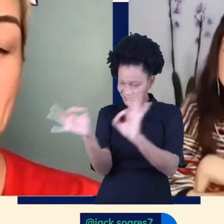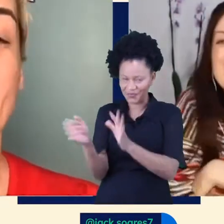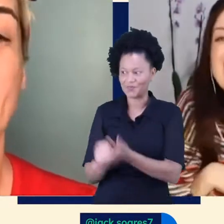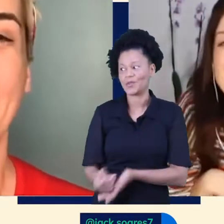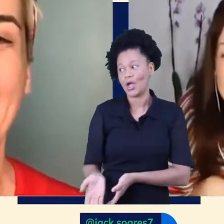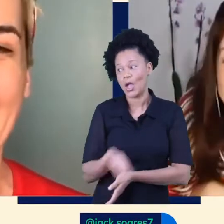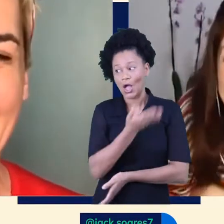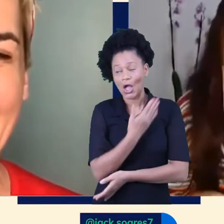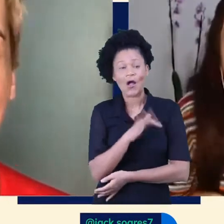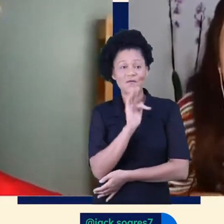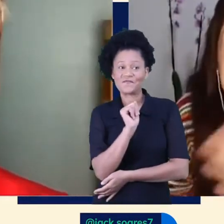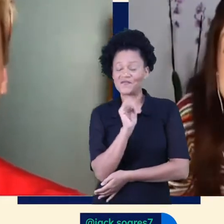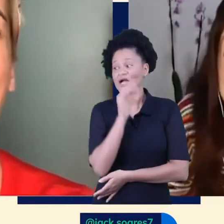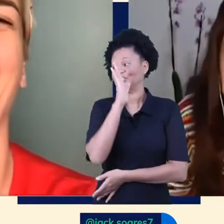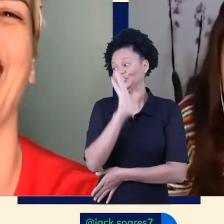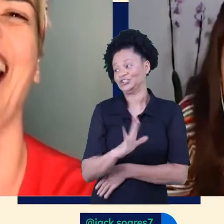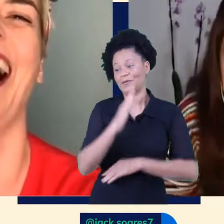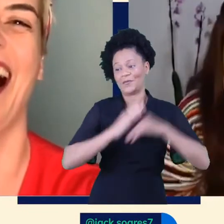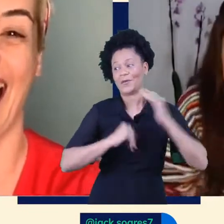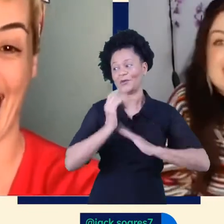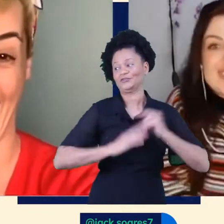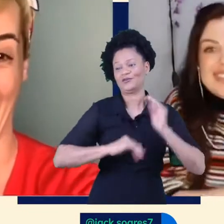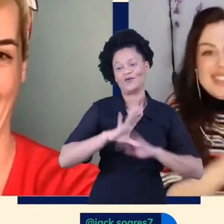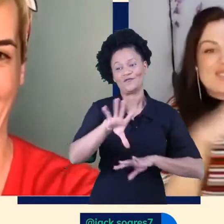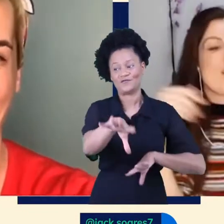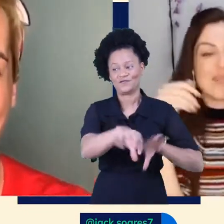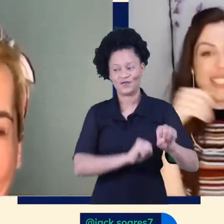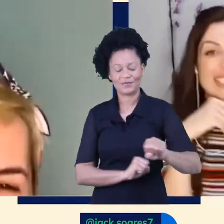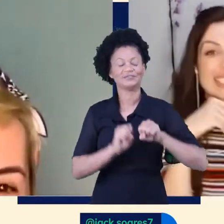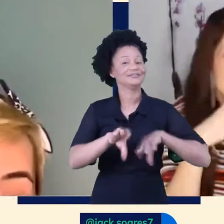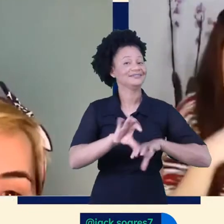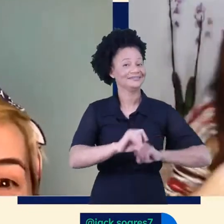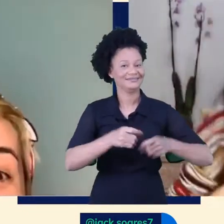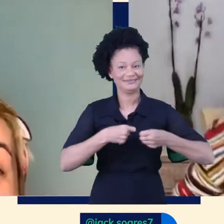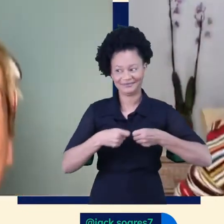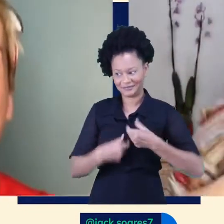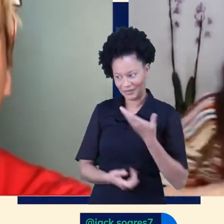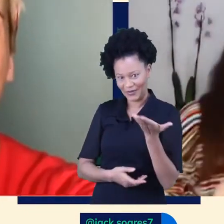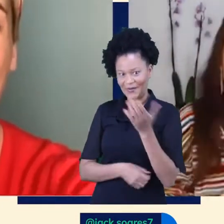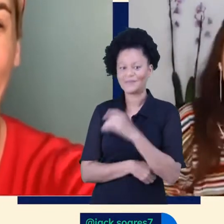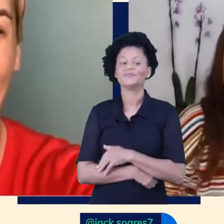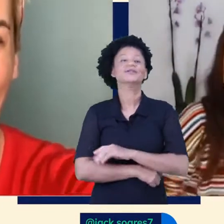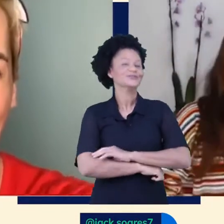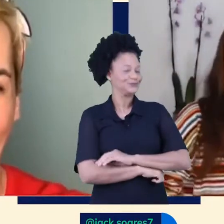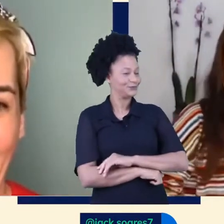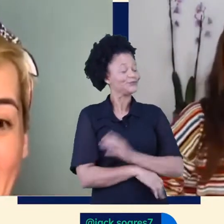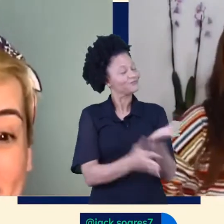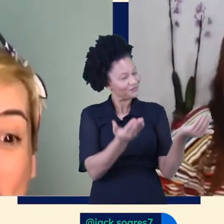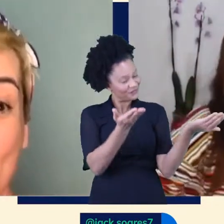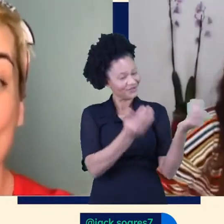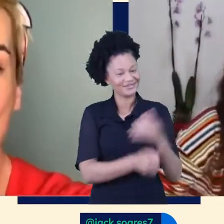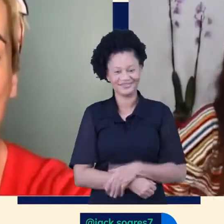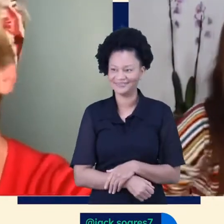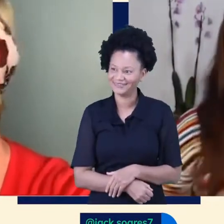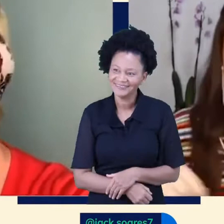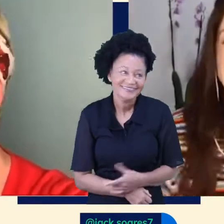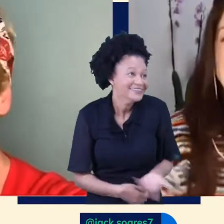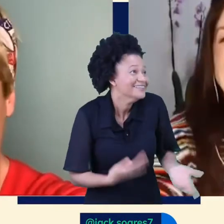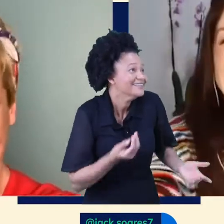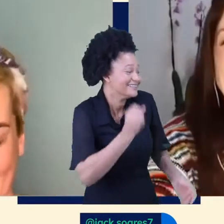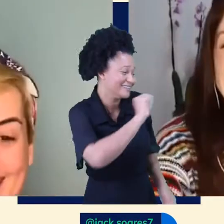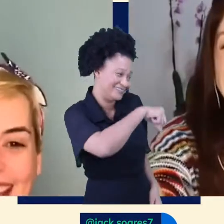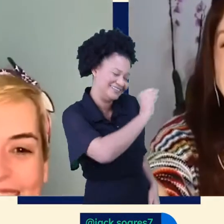assistindo. Eu falei, que papai já tem diploma em educação sexual, menina. Olha lá, tô te assistindo. Depois de